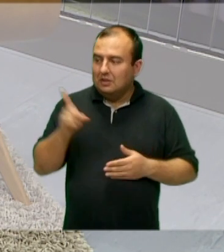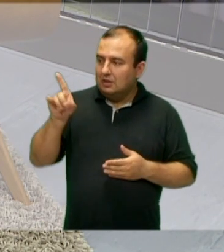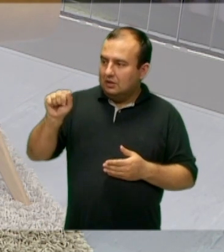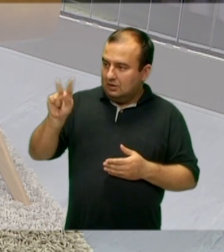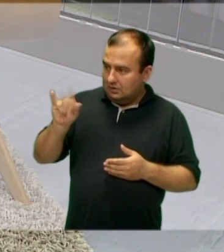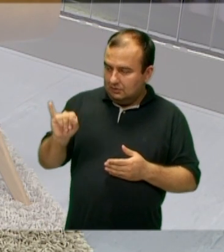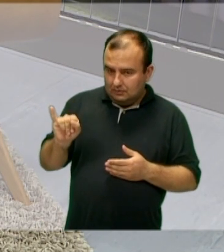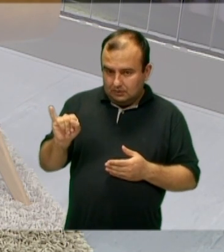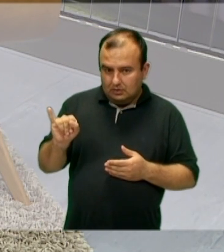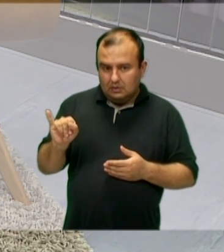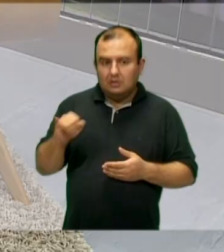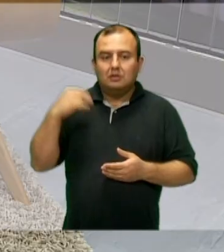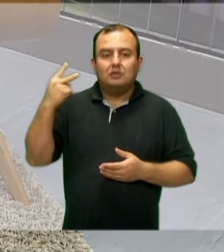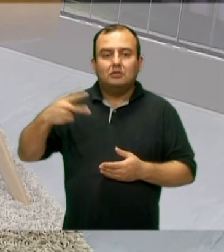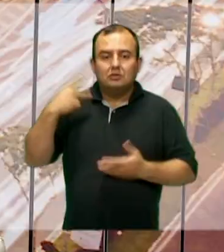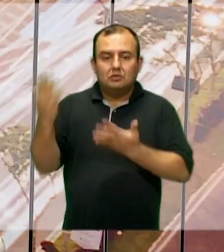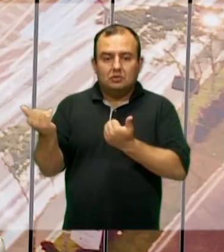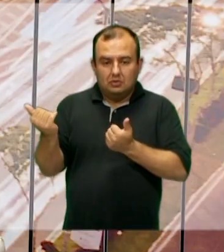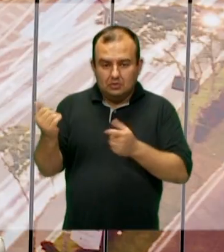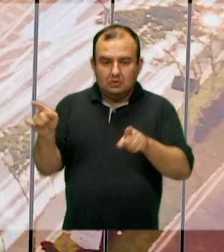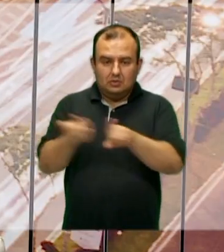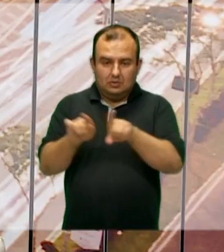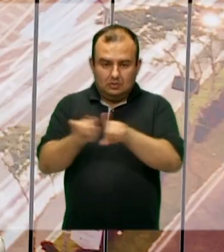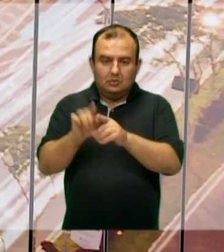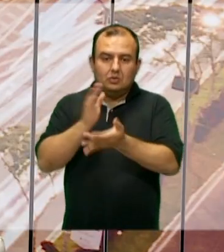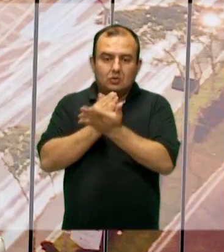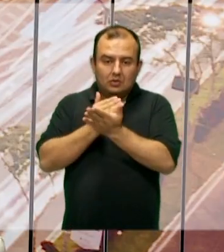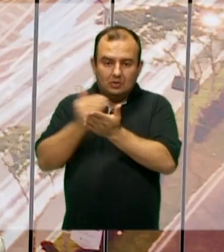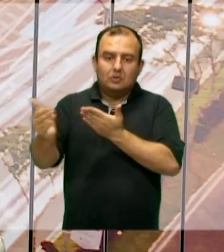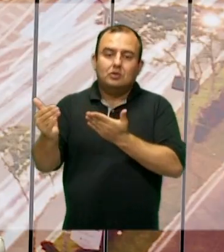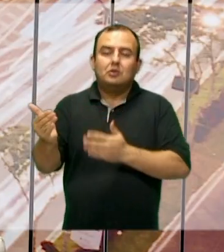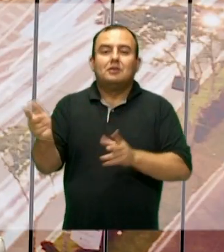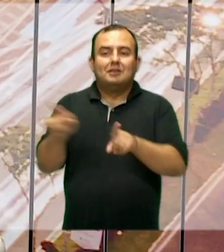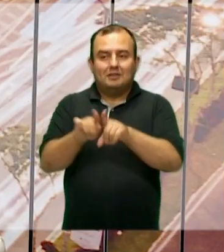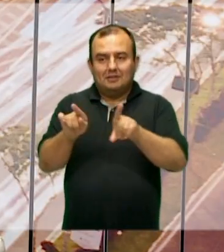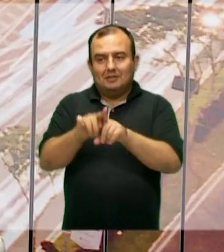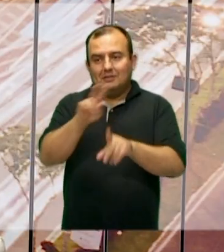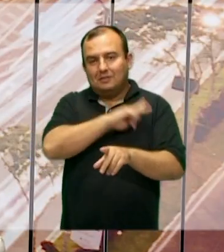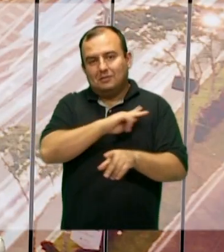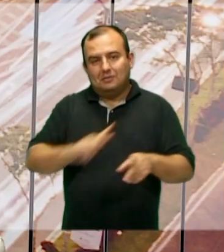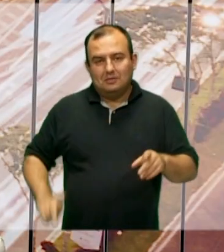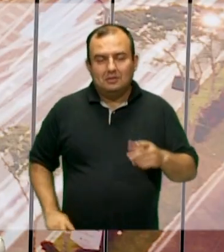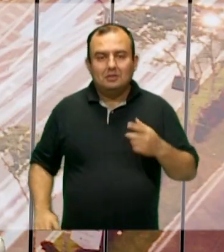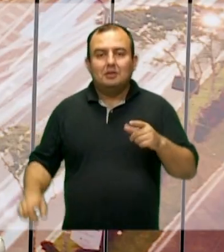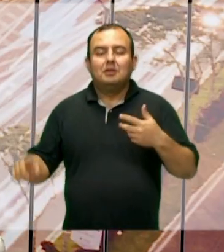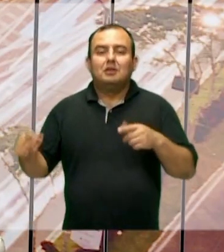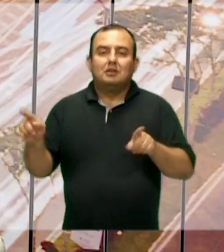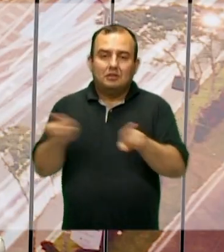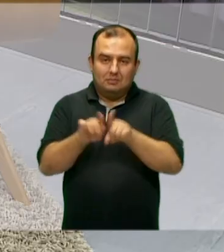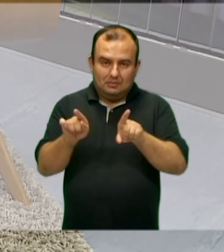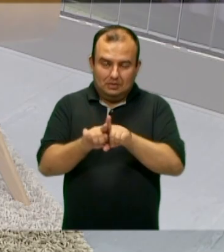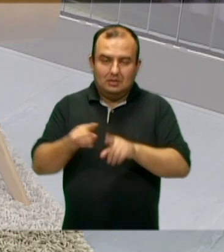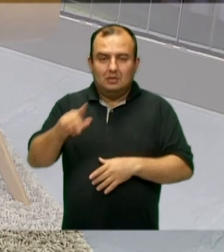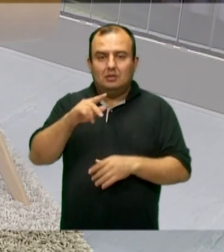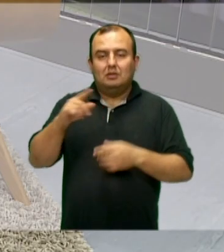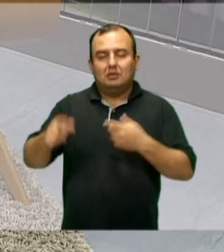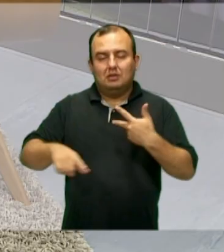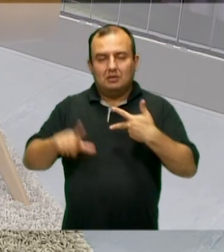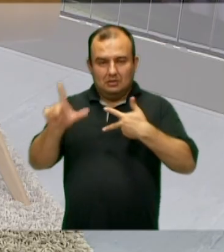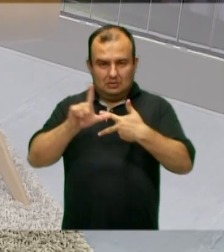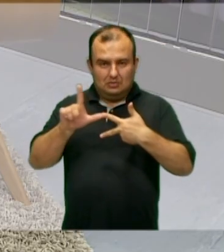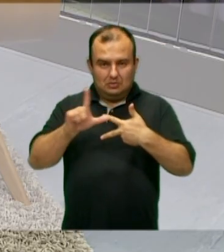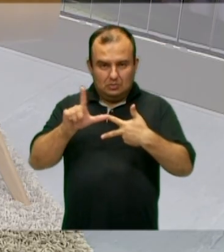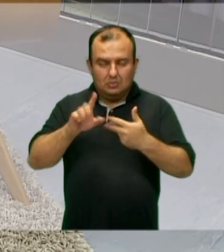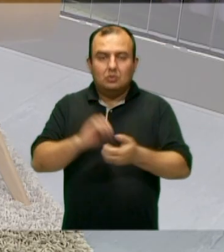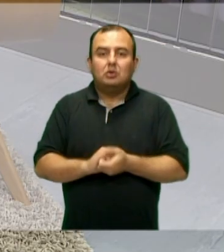Davi, vereador mirim e tu já começa sendo presidente, né, dessa legislatura. Como que está sendo essa experiência para